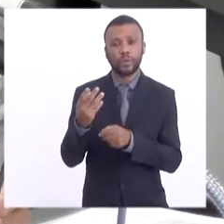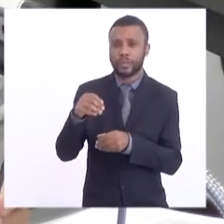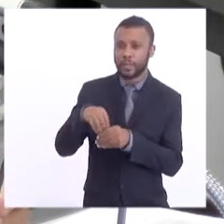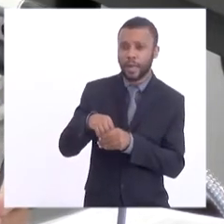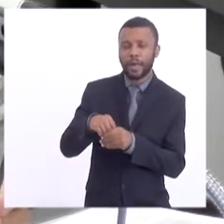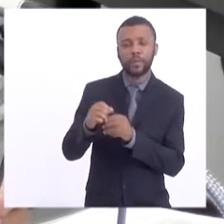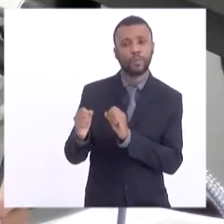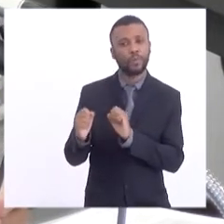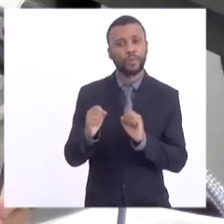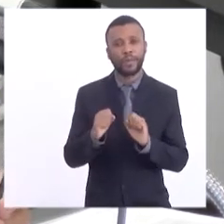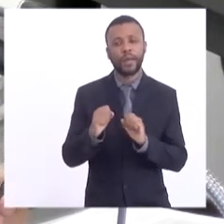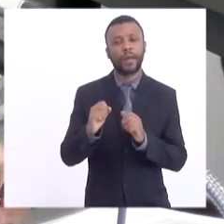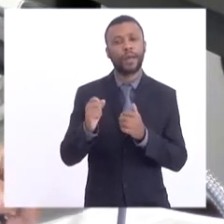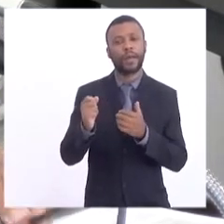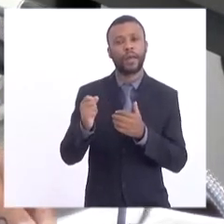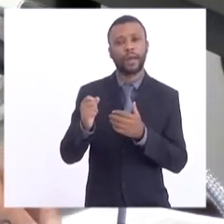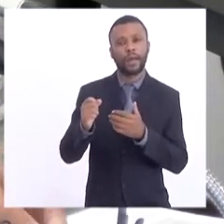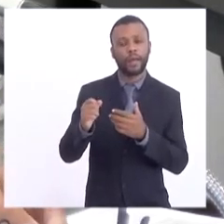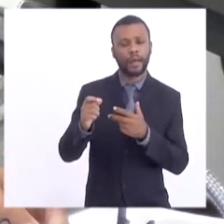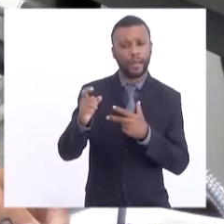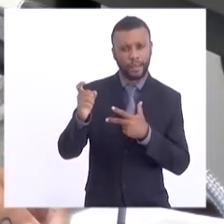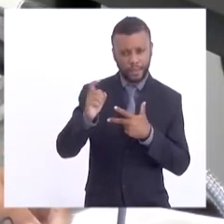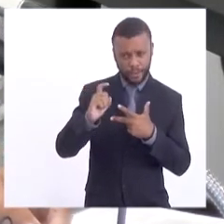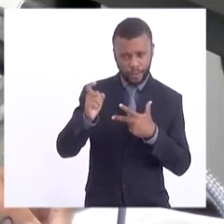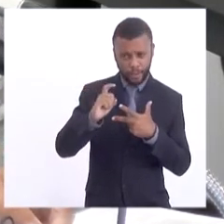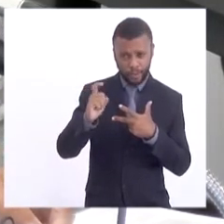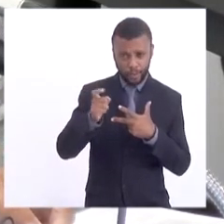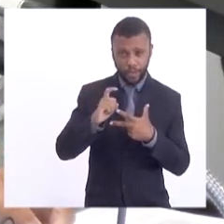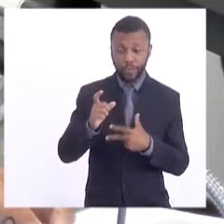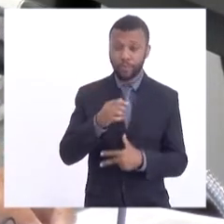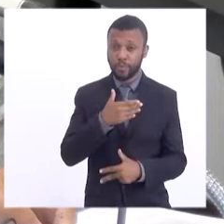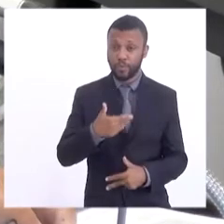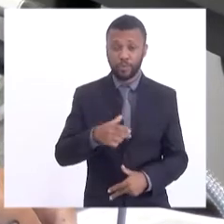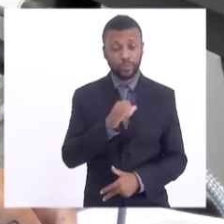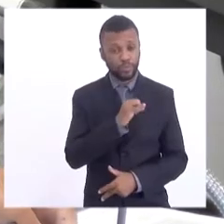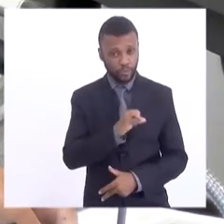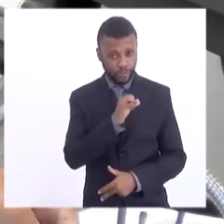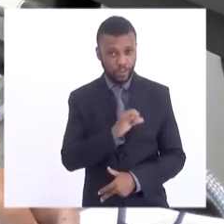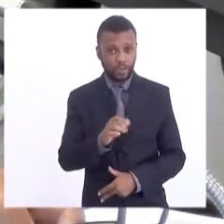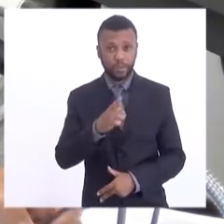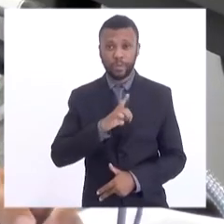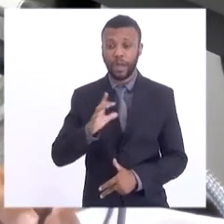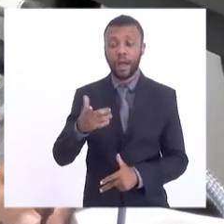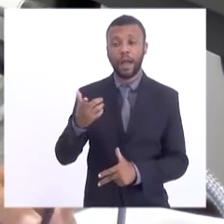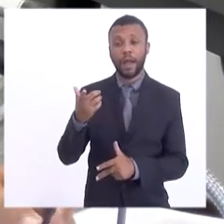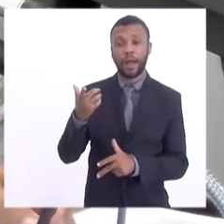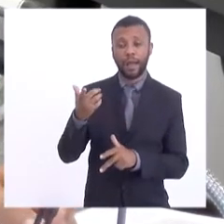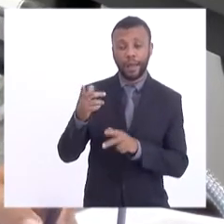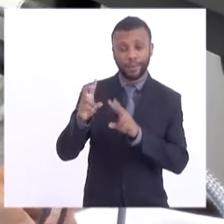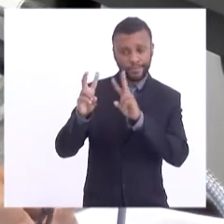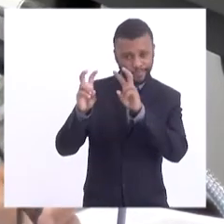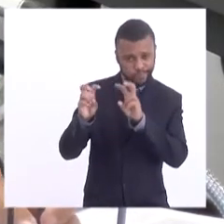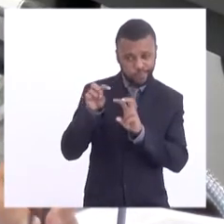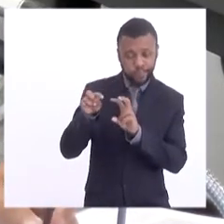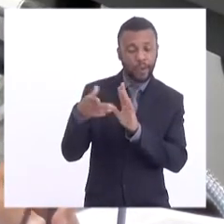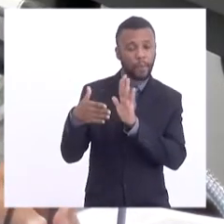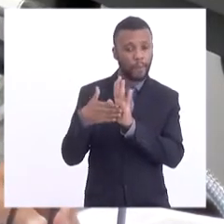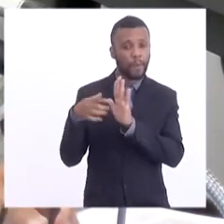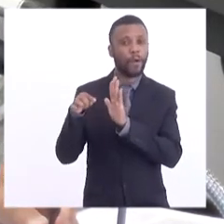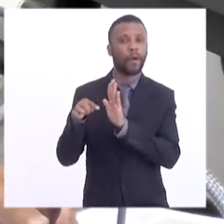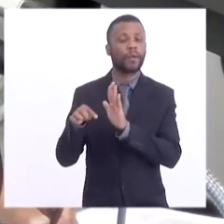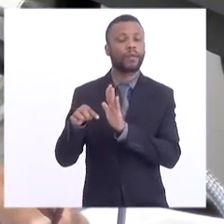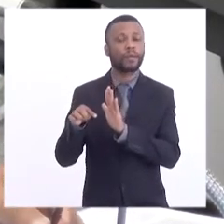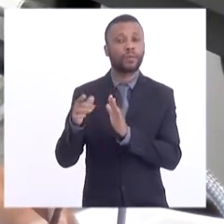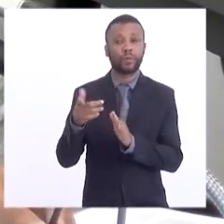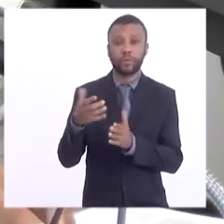Executivo do Estado do Rio Janeiro a tecla disciplina que as unidades que os órgãos estaduais têm os seus